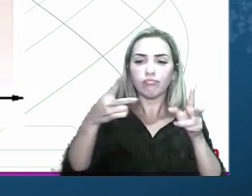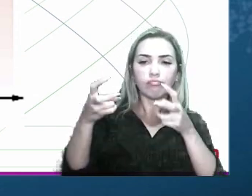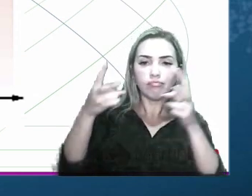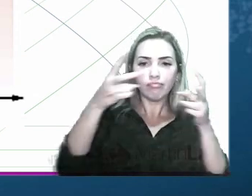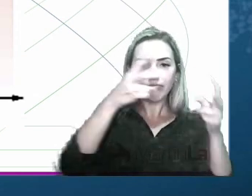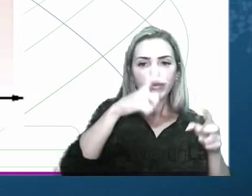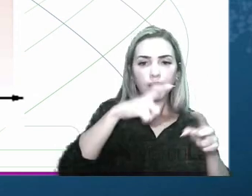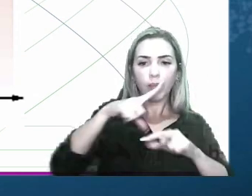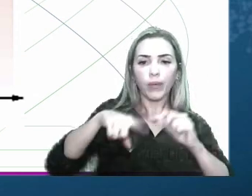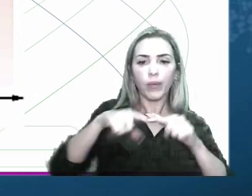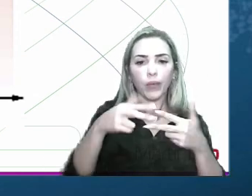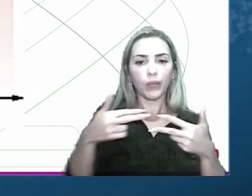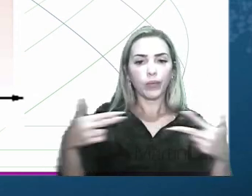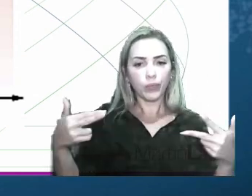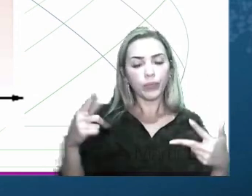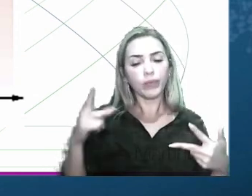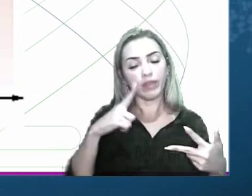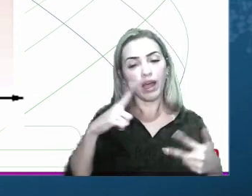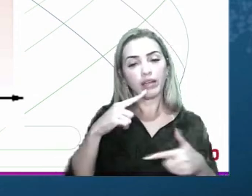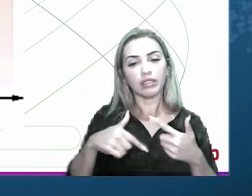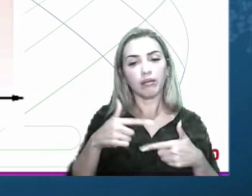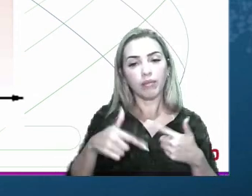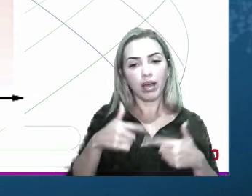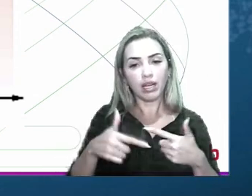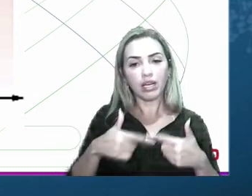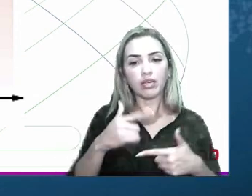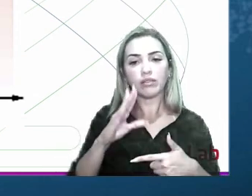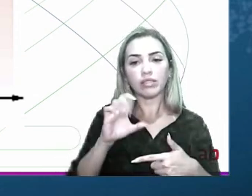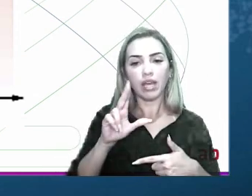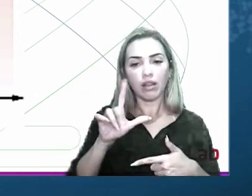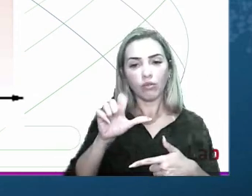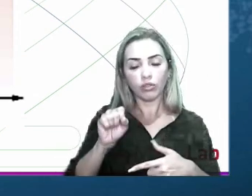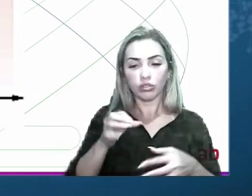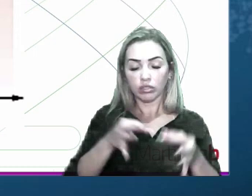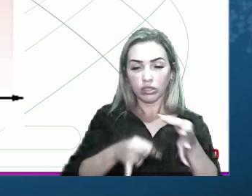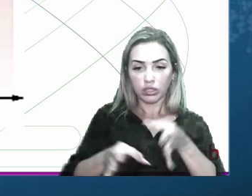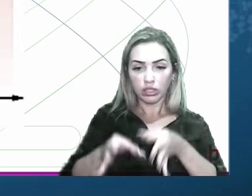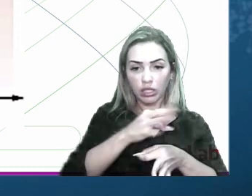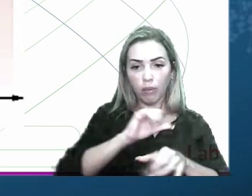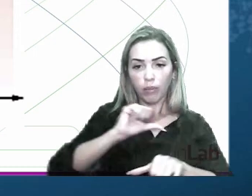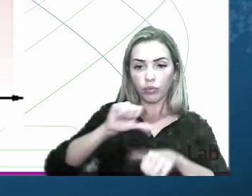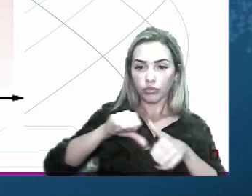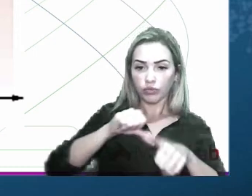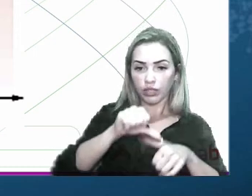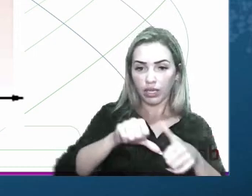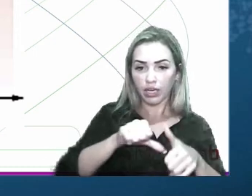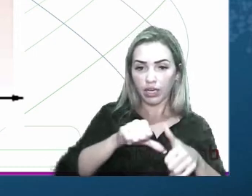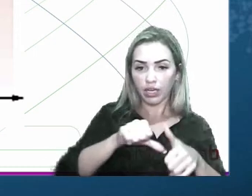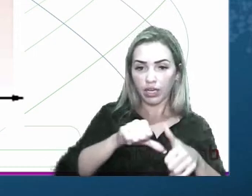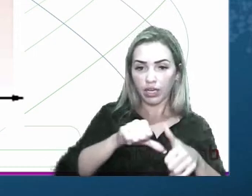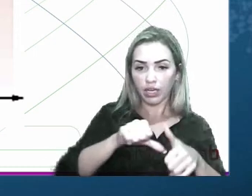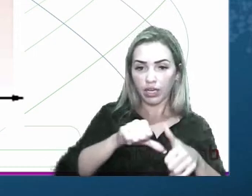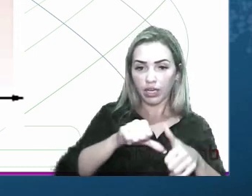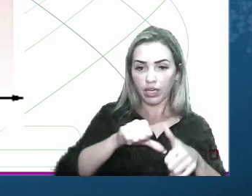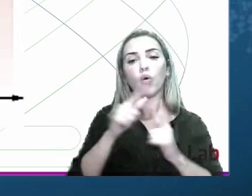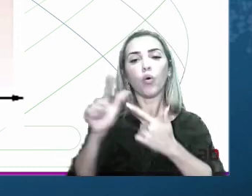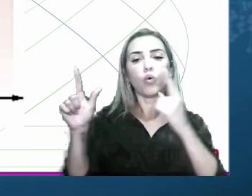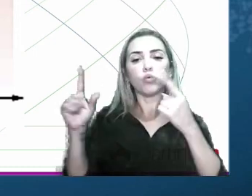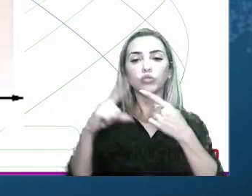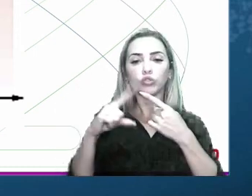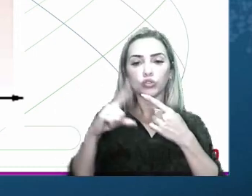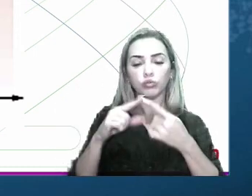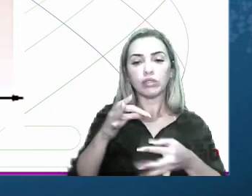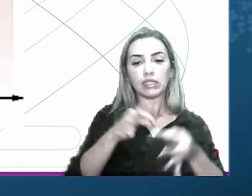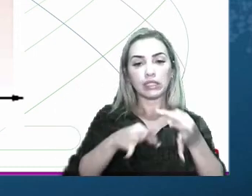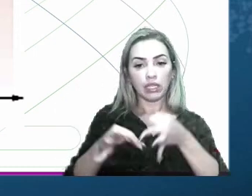estão ah, trabalhando com células geneticamente modificadas e também outros tipos de célula